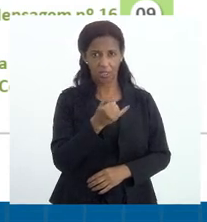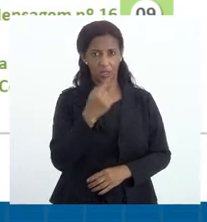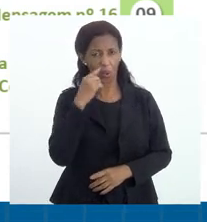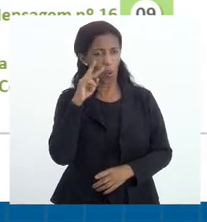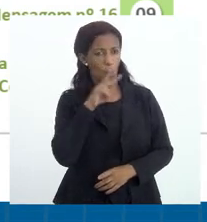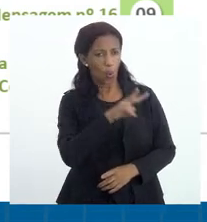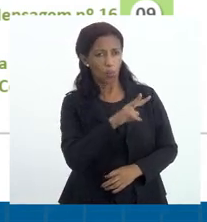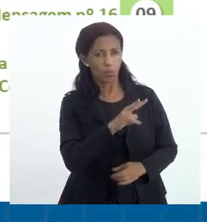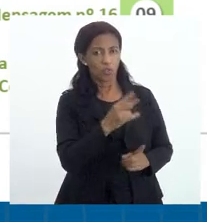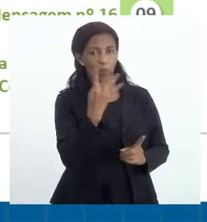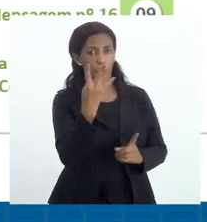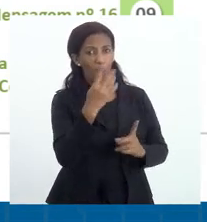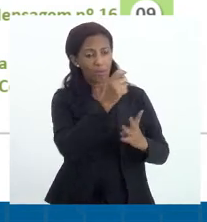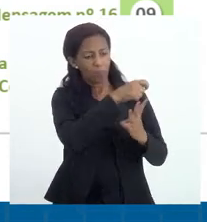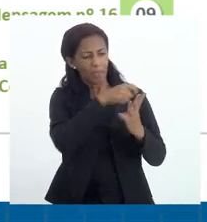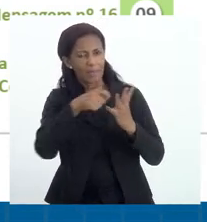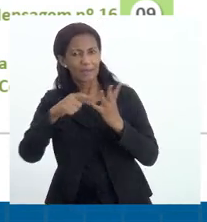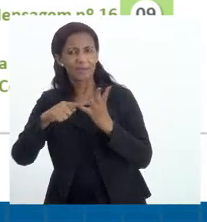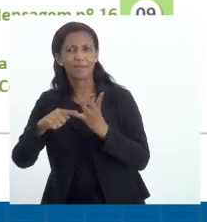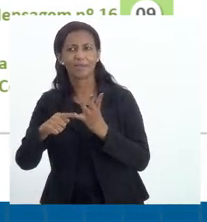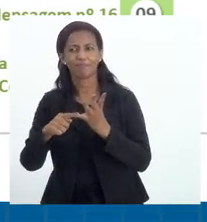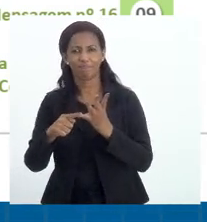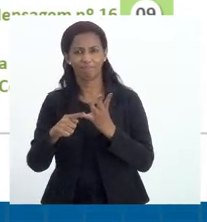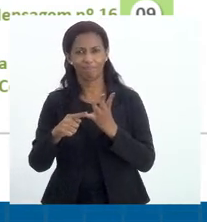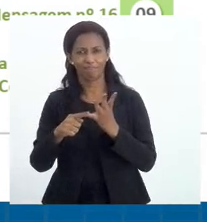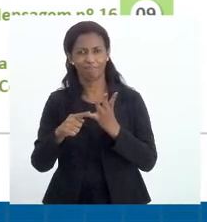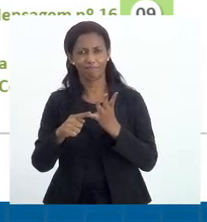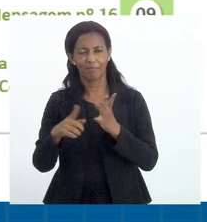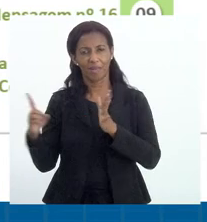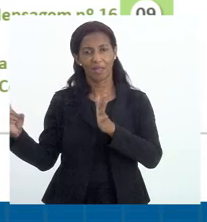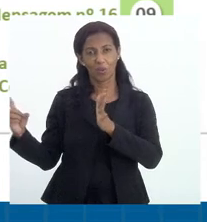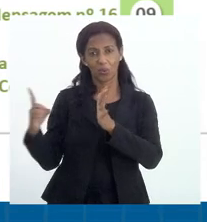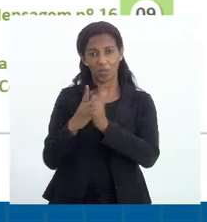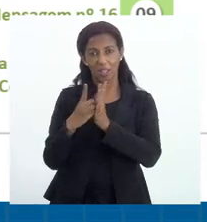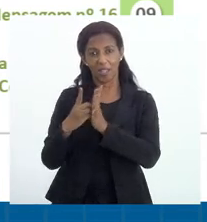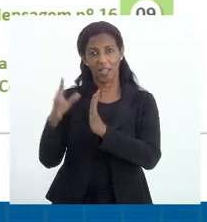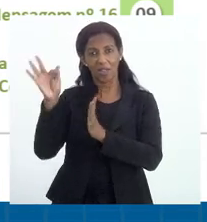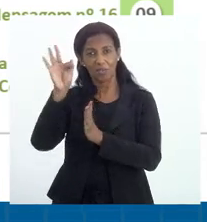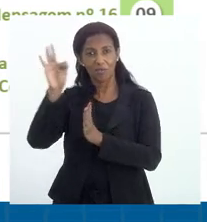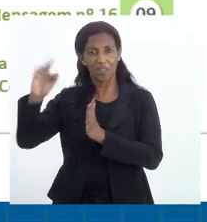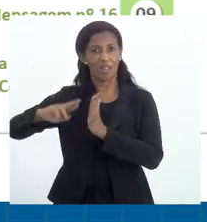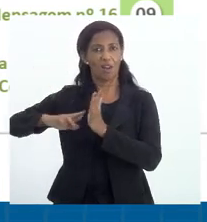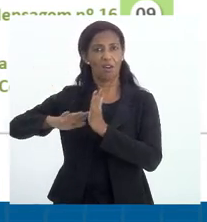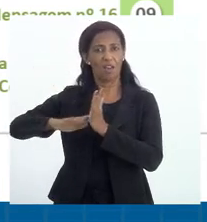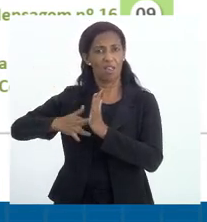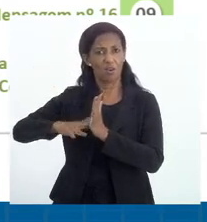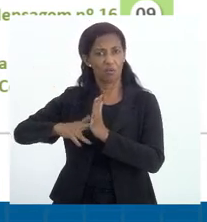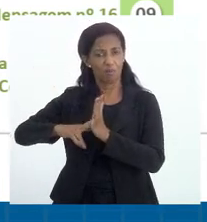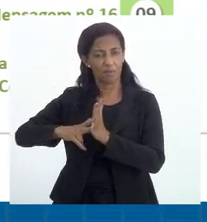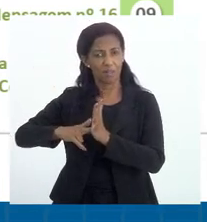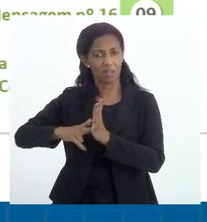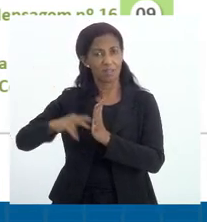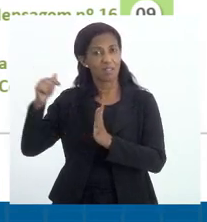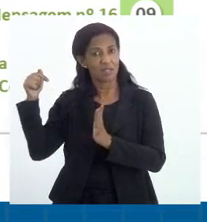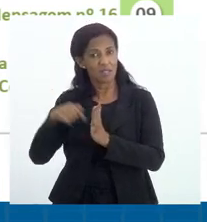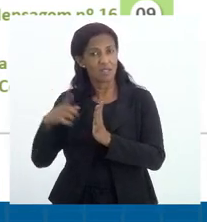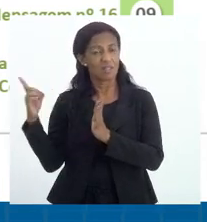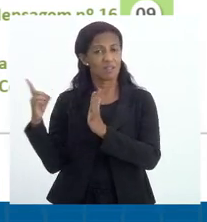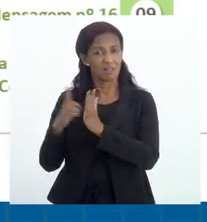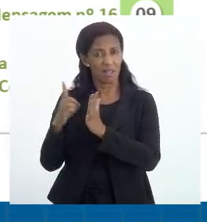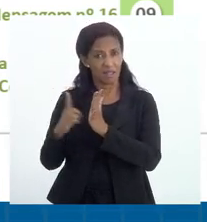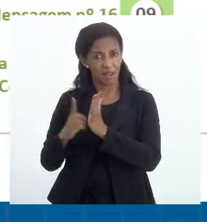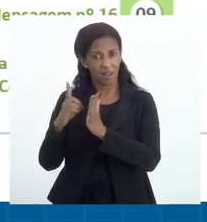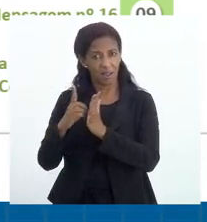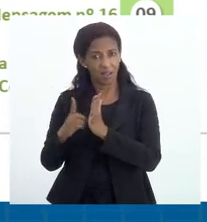que nós levamos quase 4 meses para que o decreto federal regulamentasse. Esse decreto, ele nos